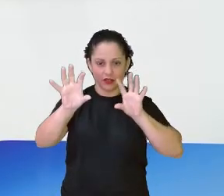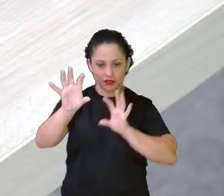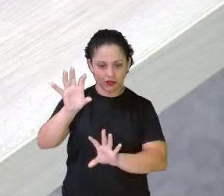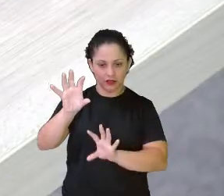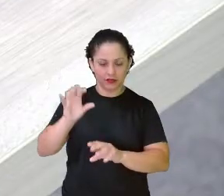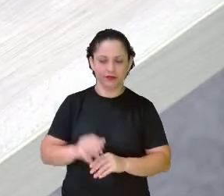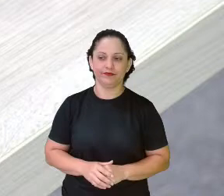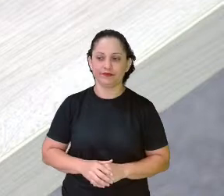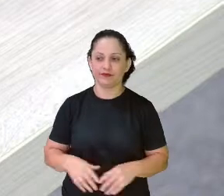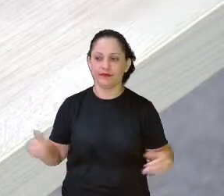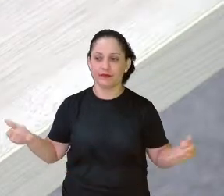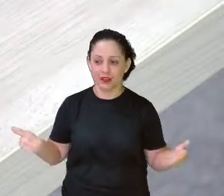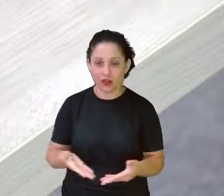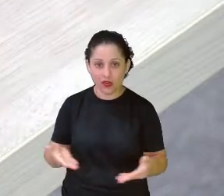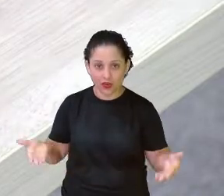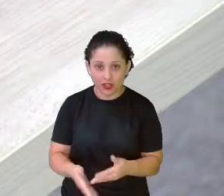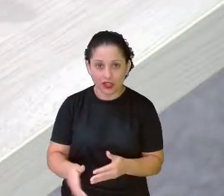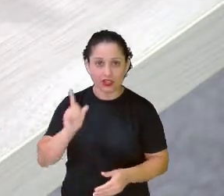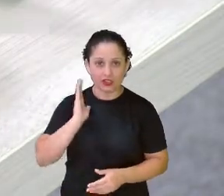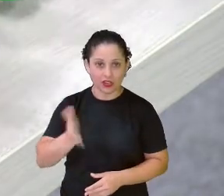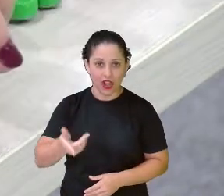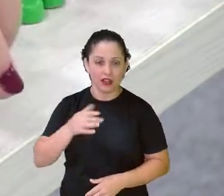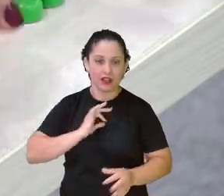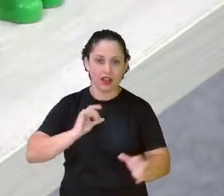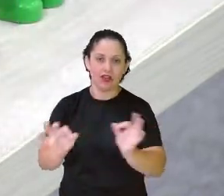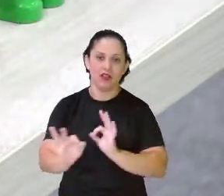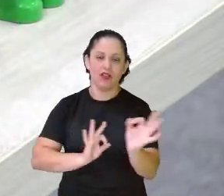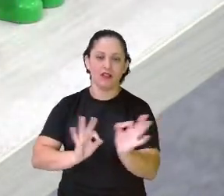já está nas fileirinhas, ó.